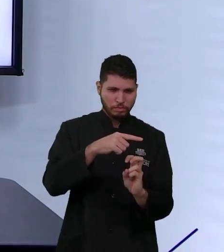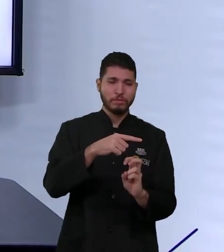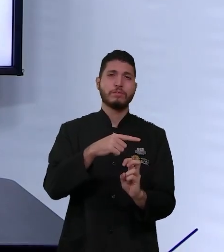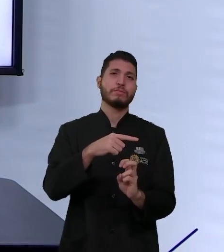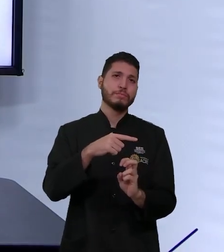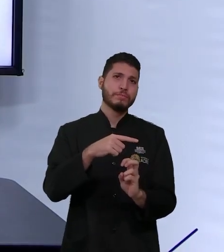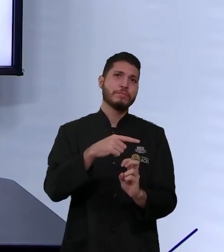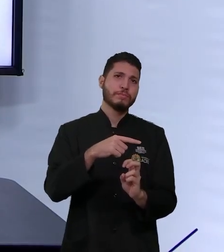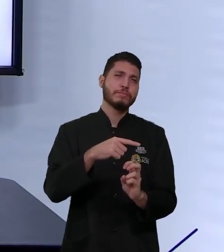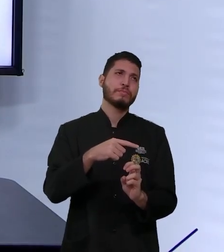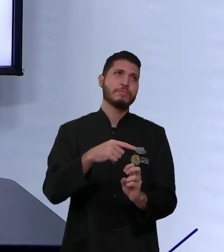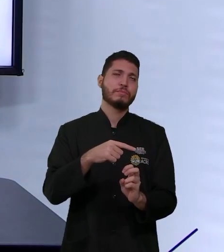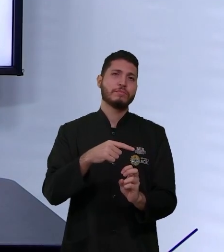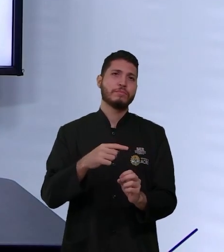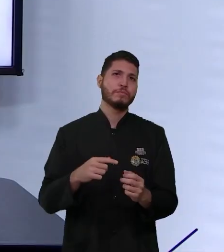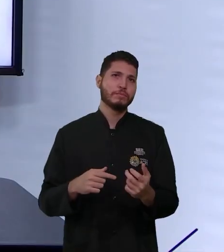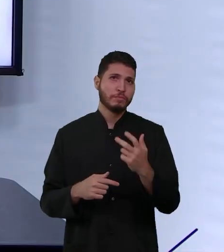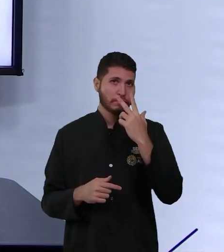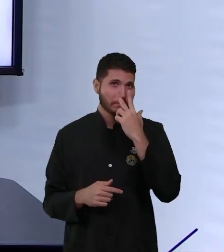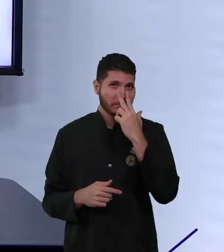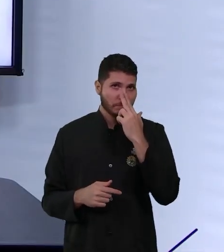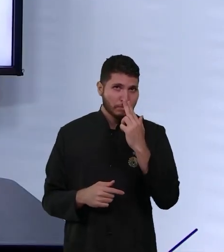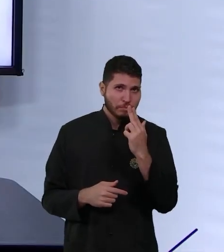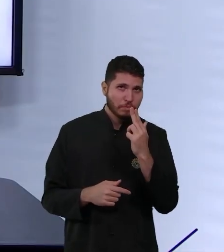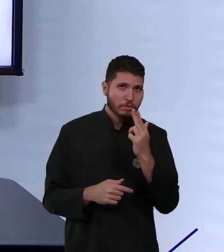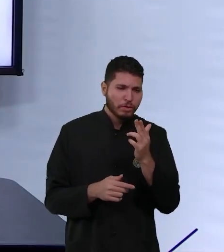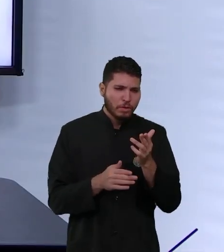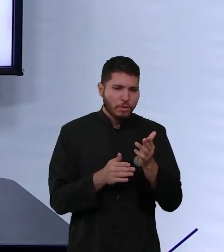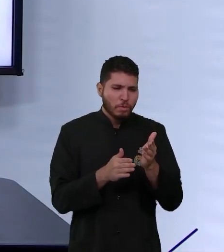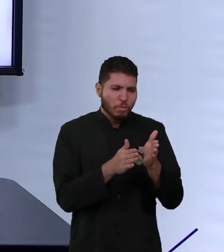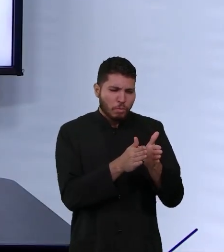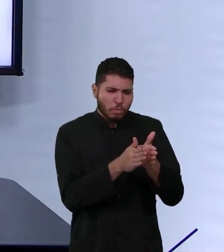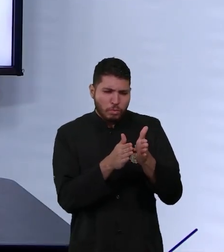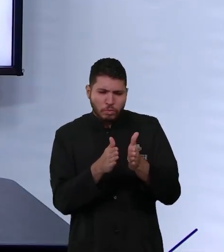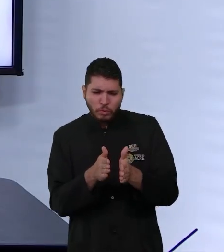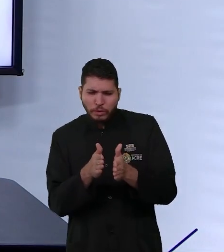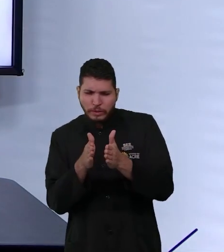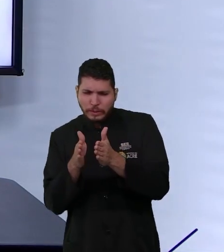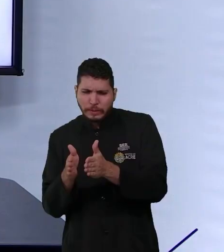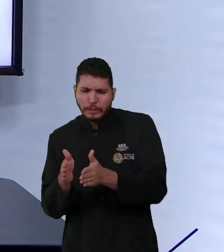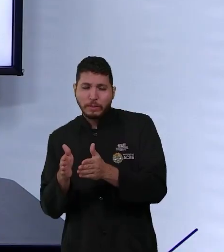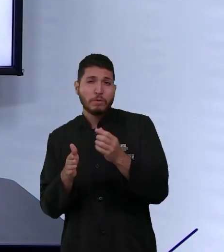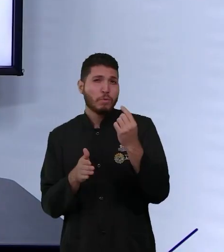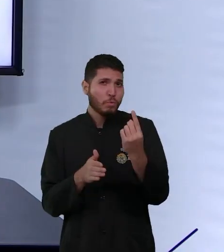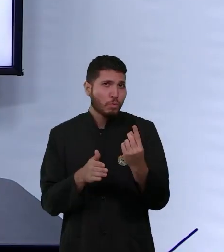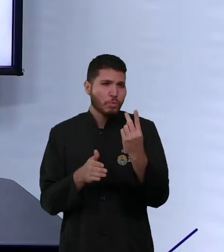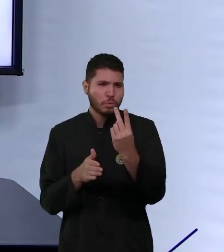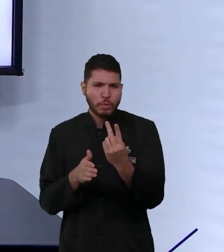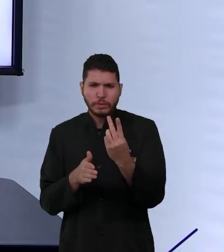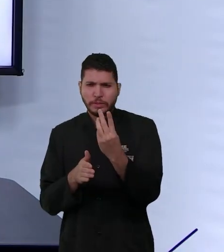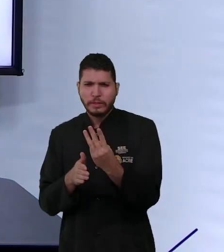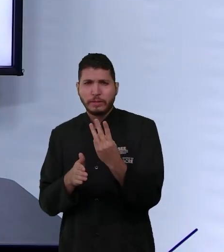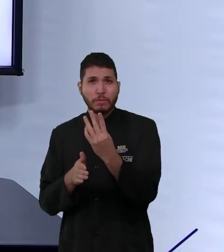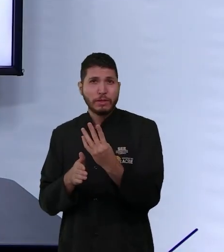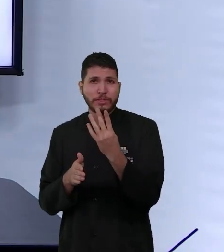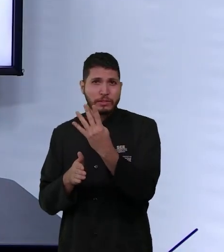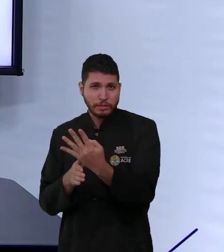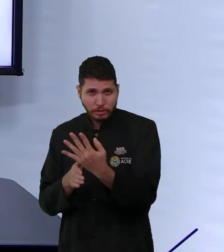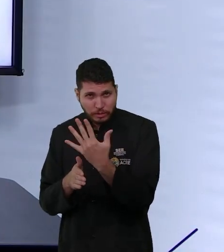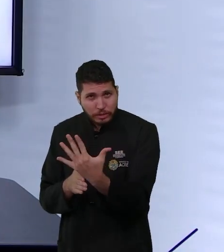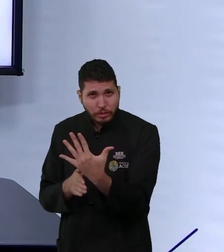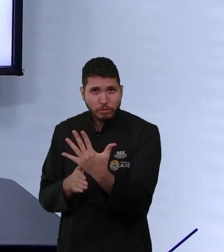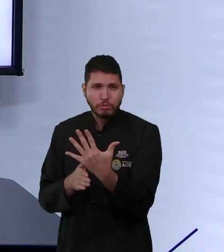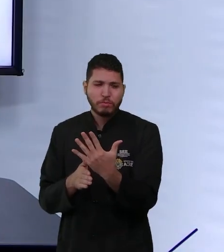É como se eu pegasse esse todo e dividisse por 5. Quando eu falo 25%, isso representa